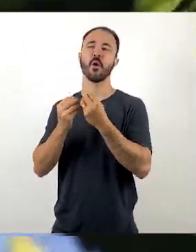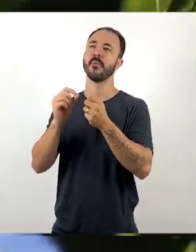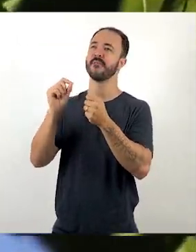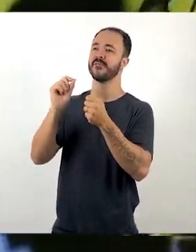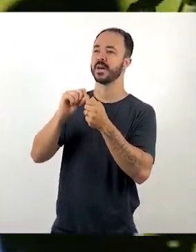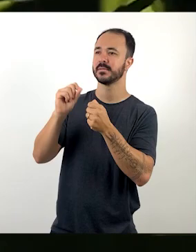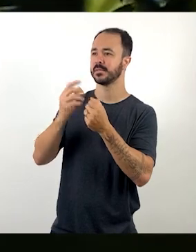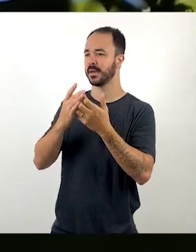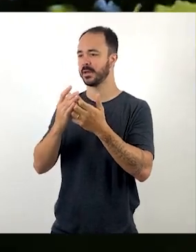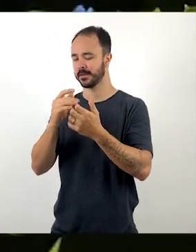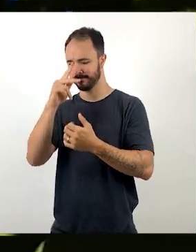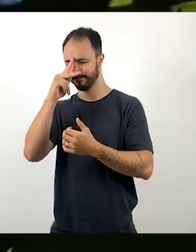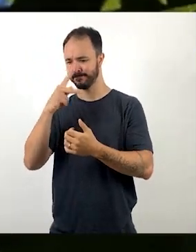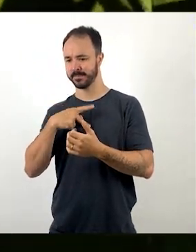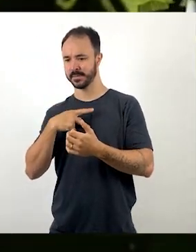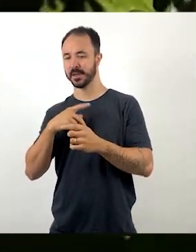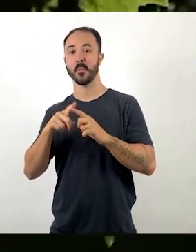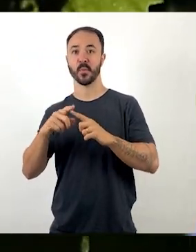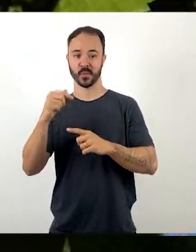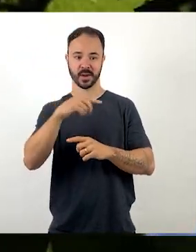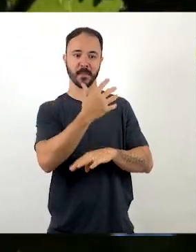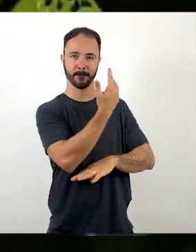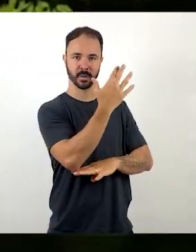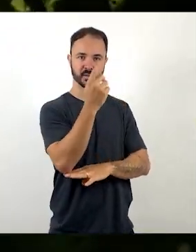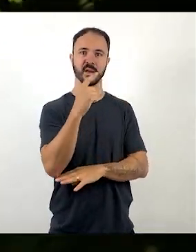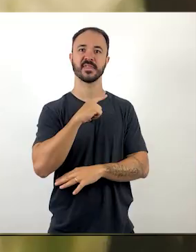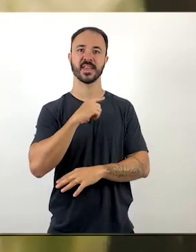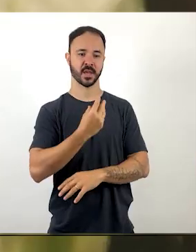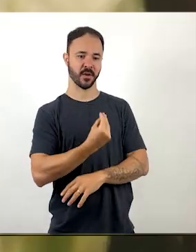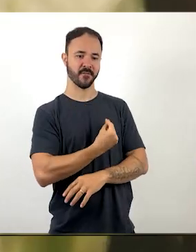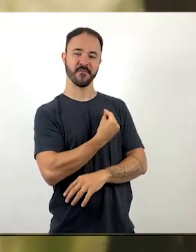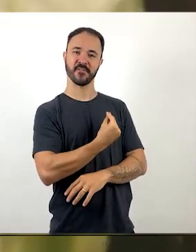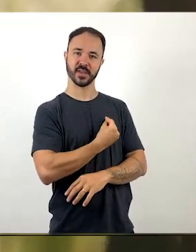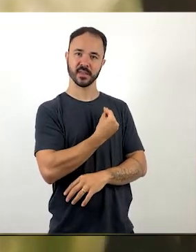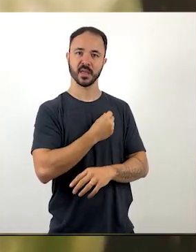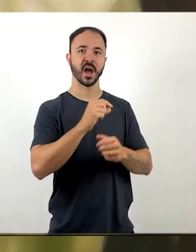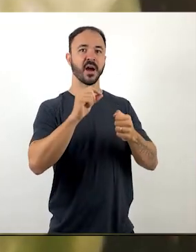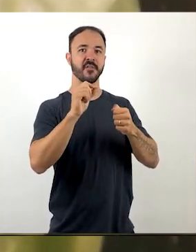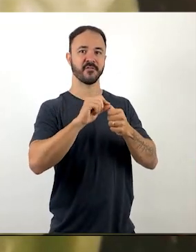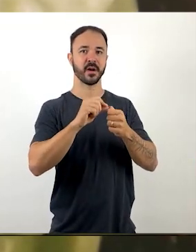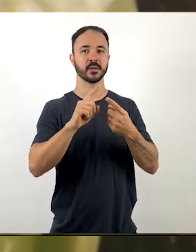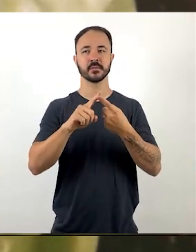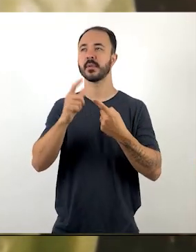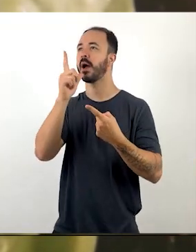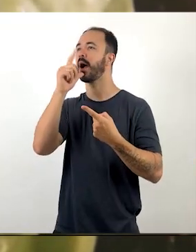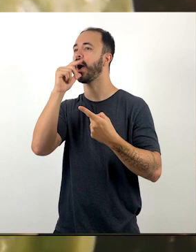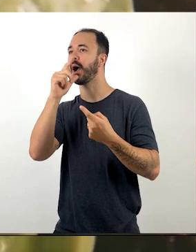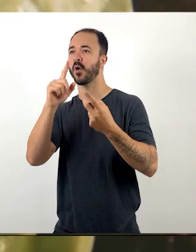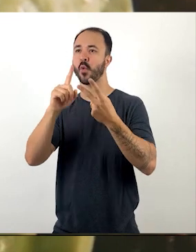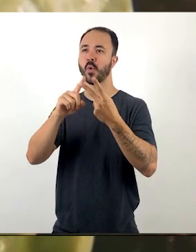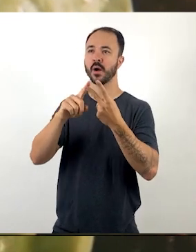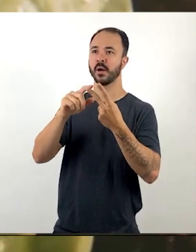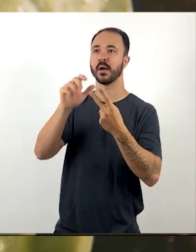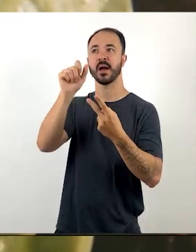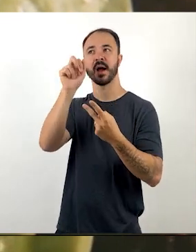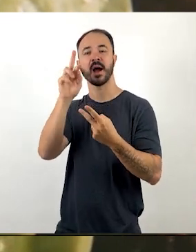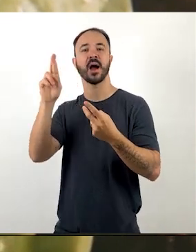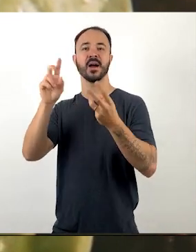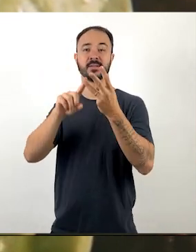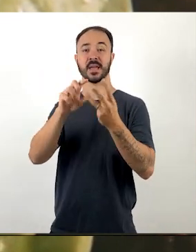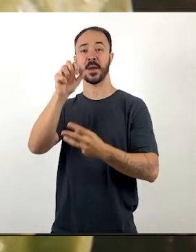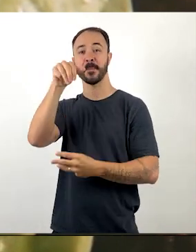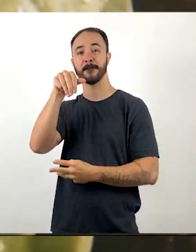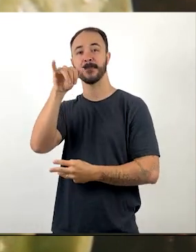necessária para se nutrirem, já que elas são seres vivos autotróficos e utilizam água, dióxido de carbono e minerais para